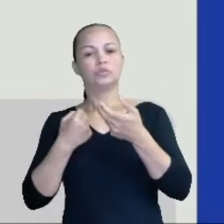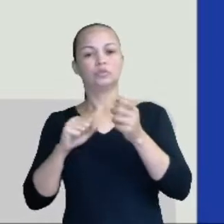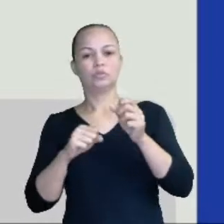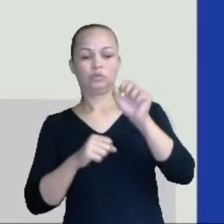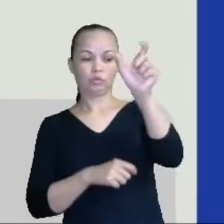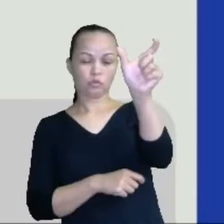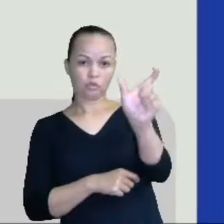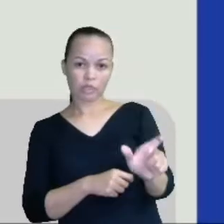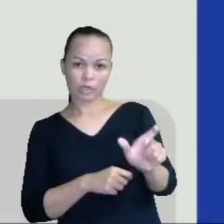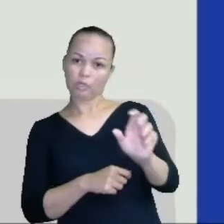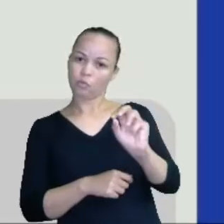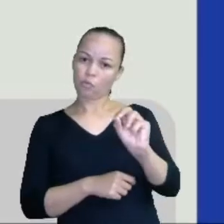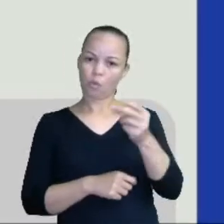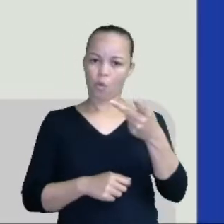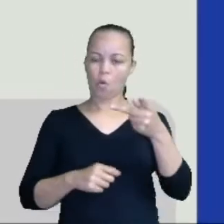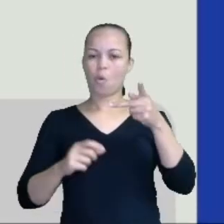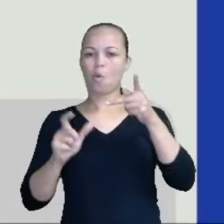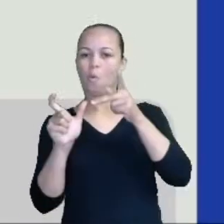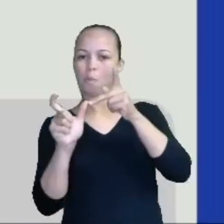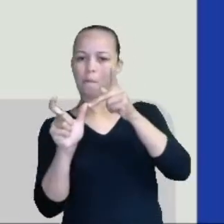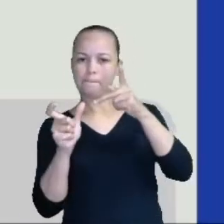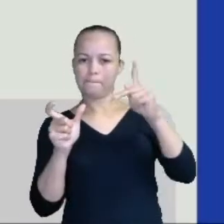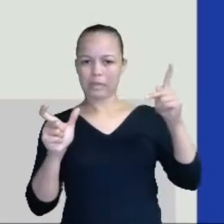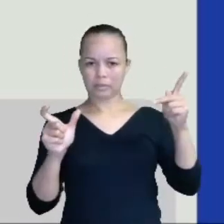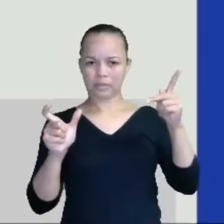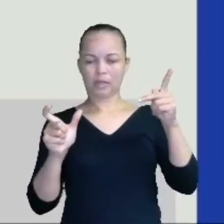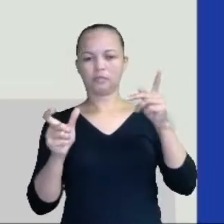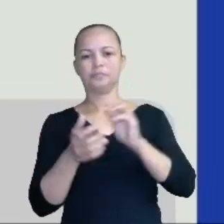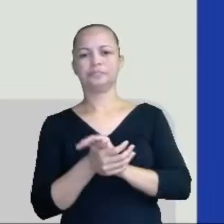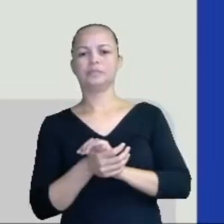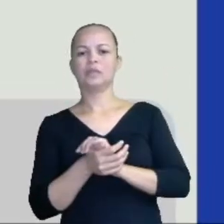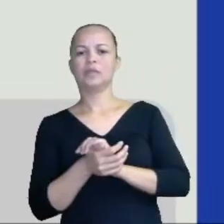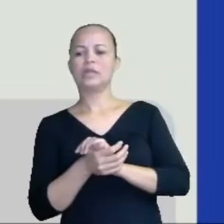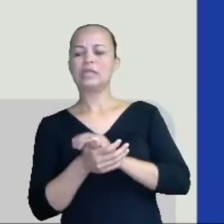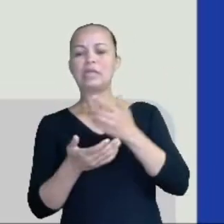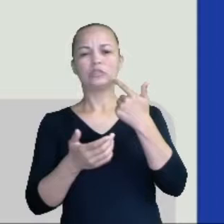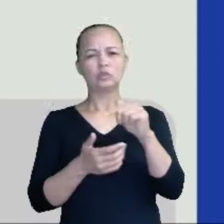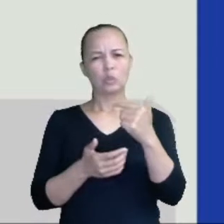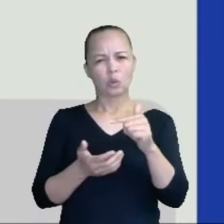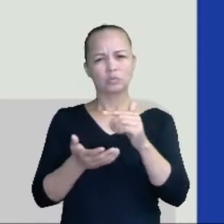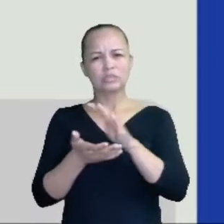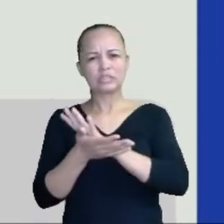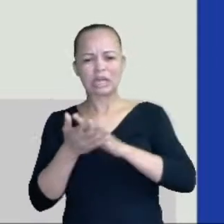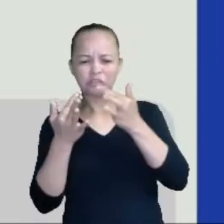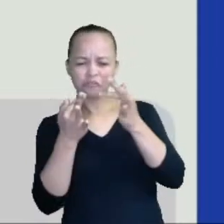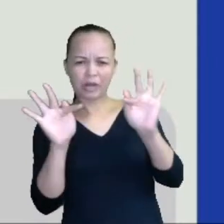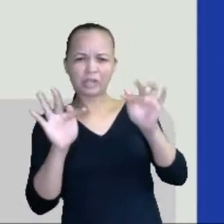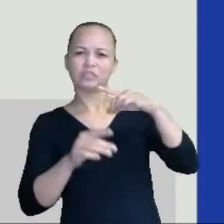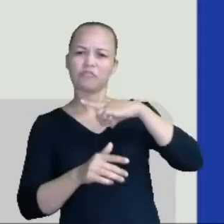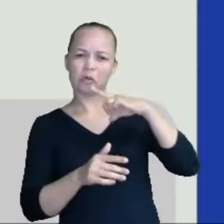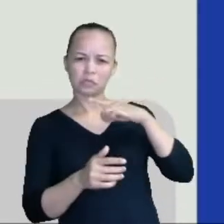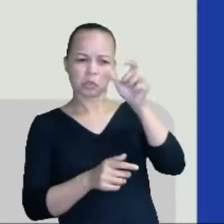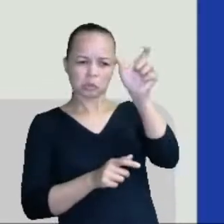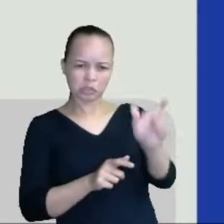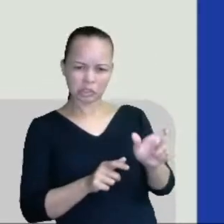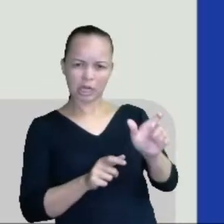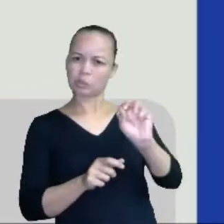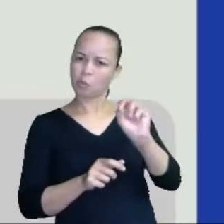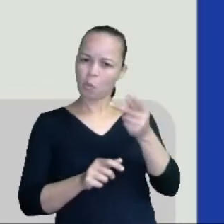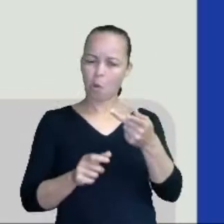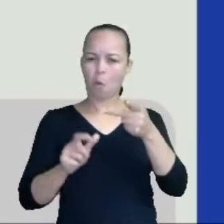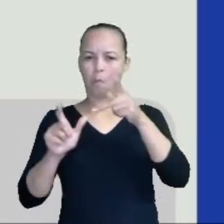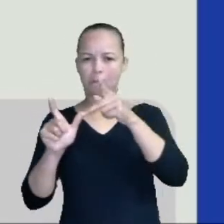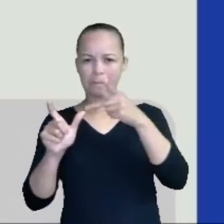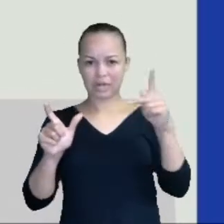ou seja, nem todas as frases vão possuir o sujeito e o predicado. Há algumas frases que são